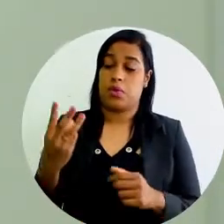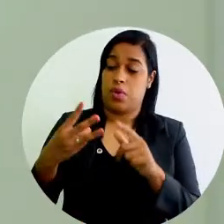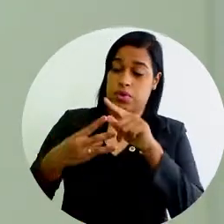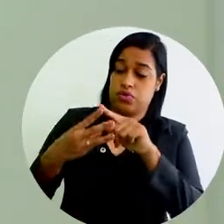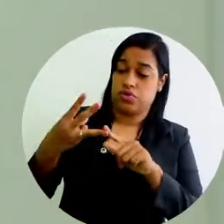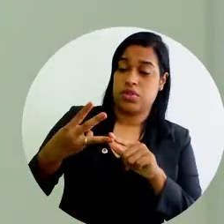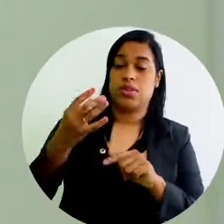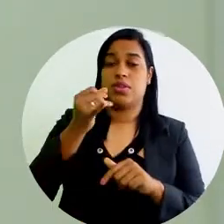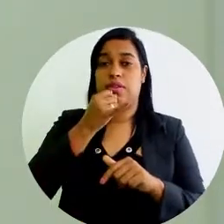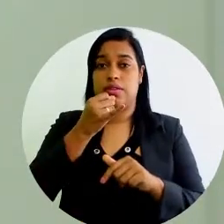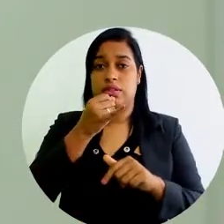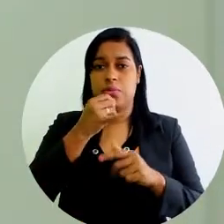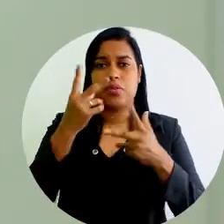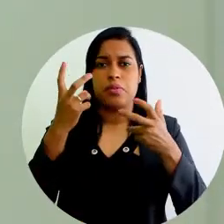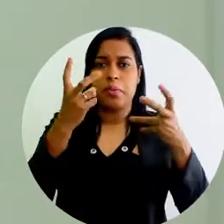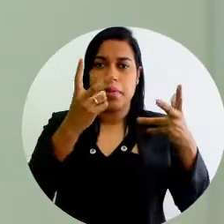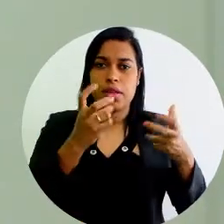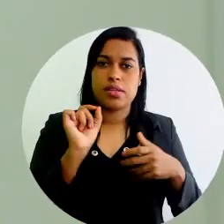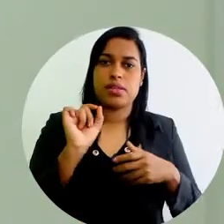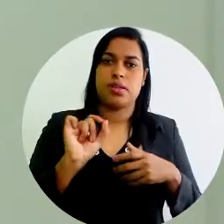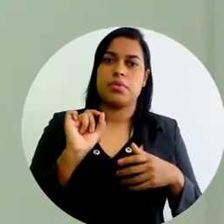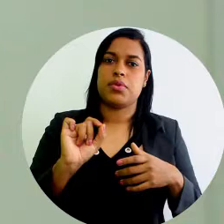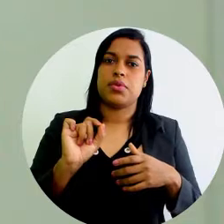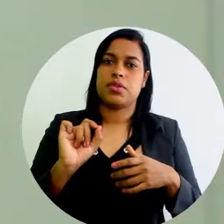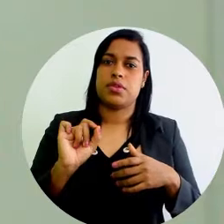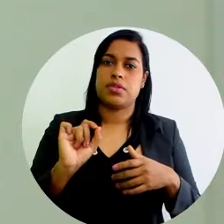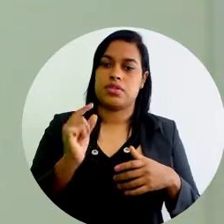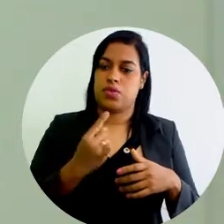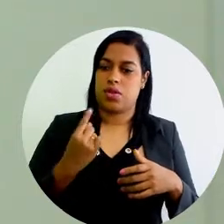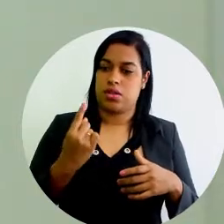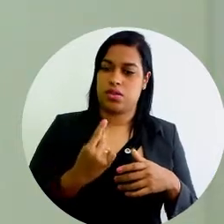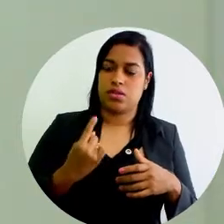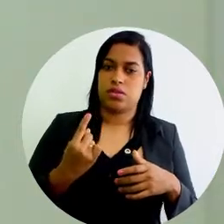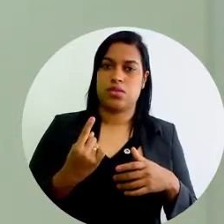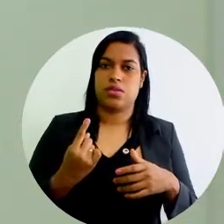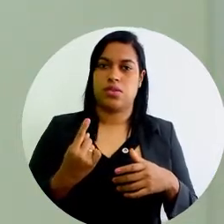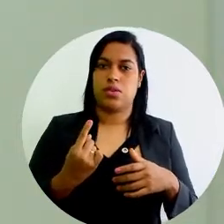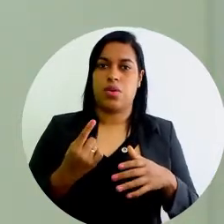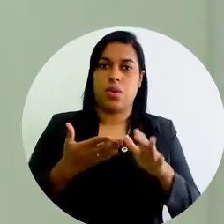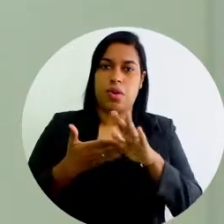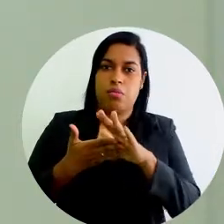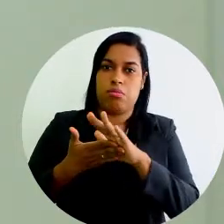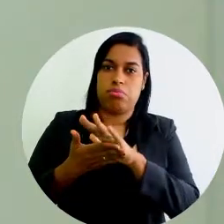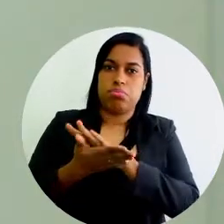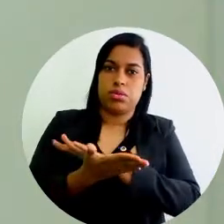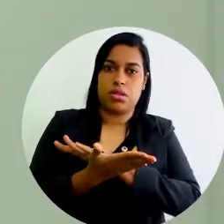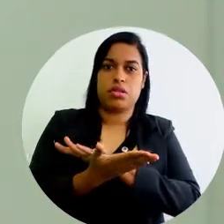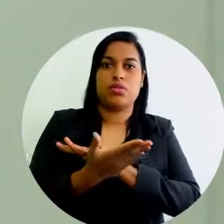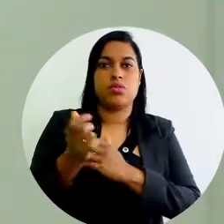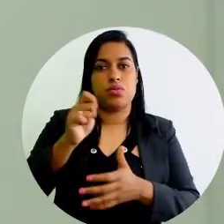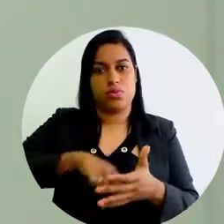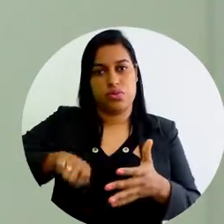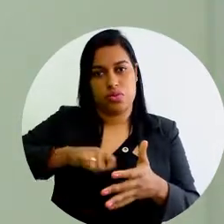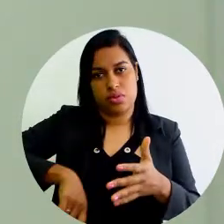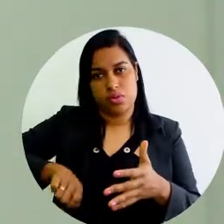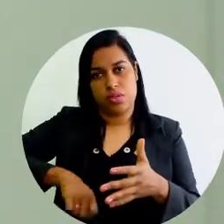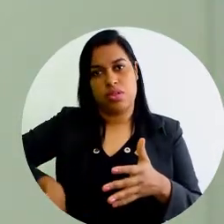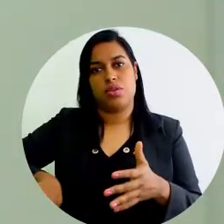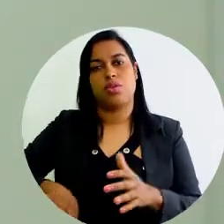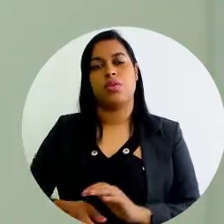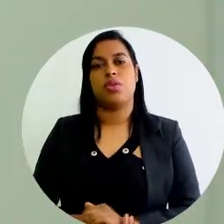forma, com esses três exemplos, a gente percebe que não apenas o impresso ou o